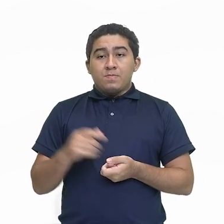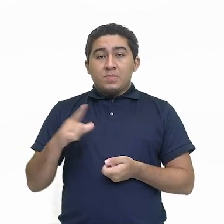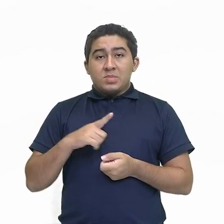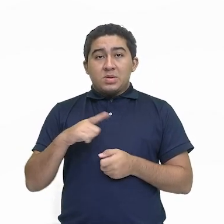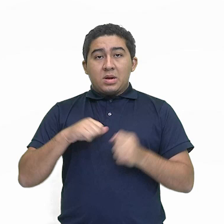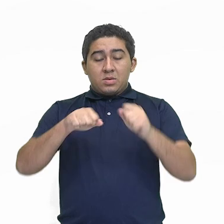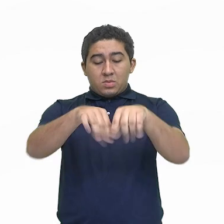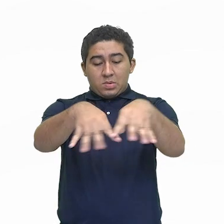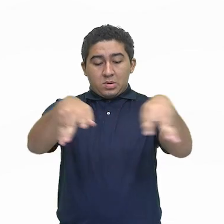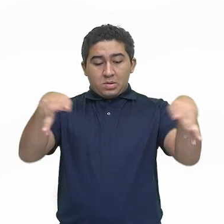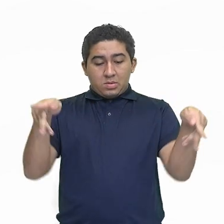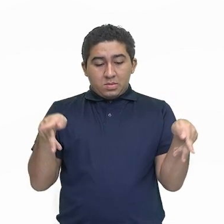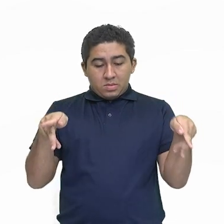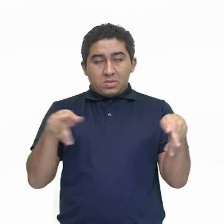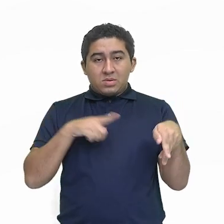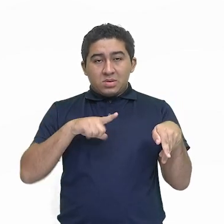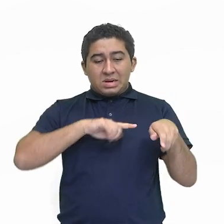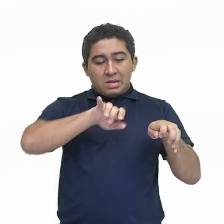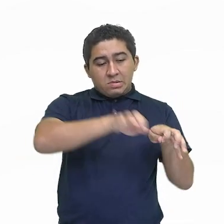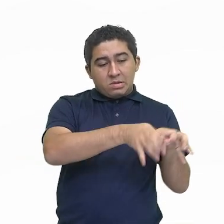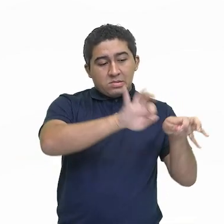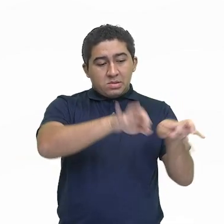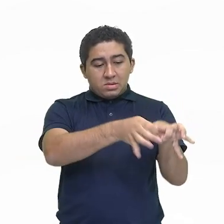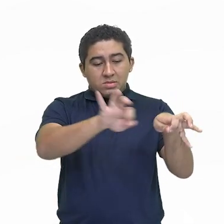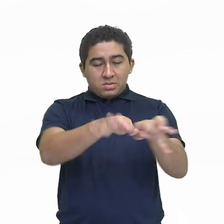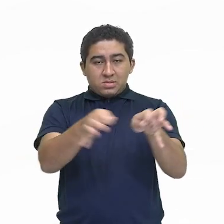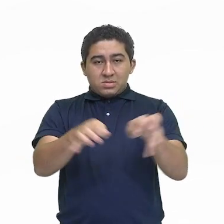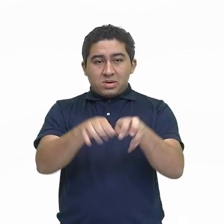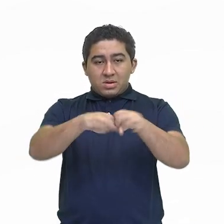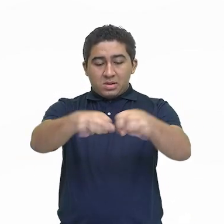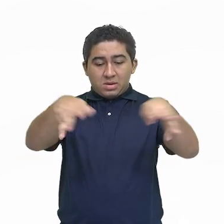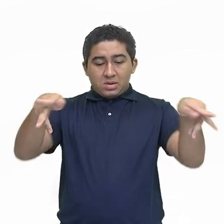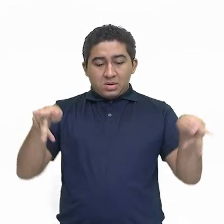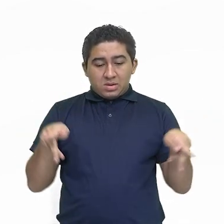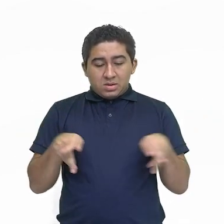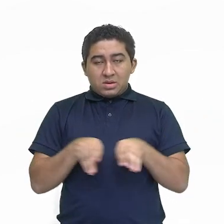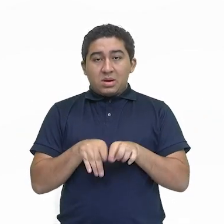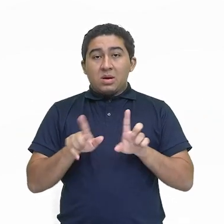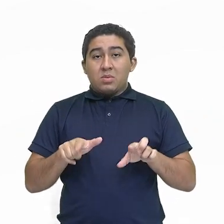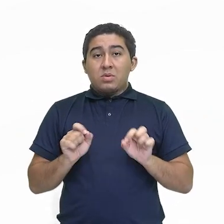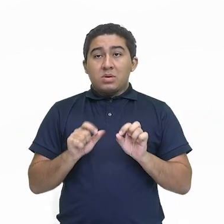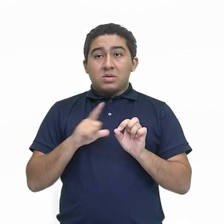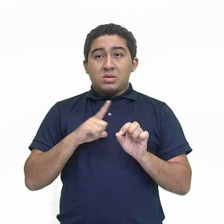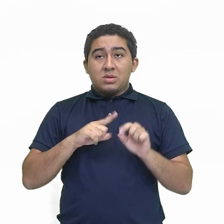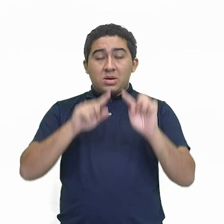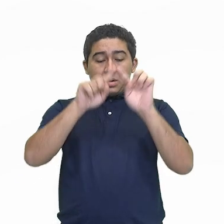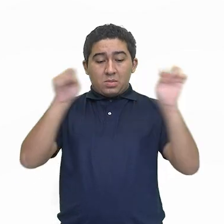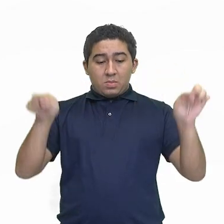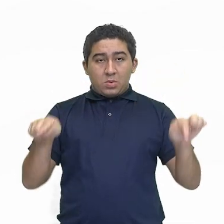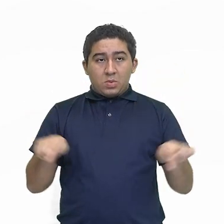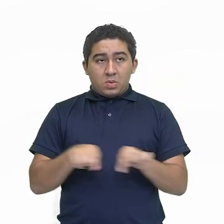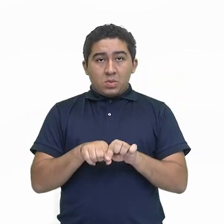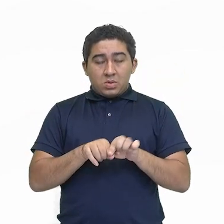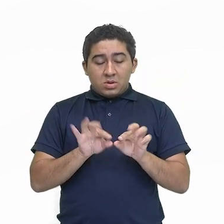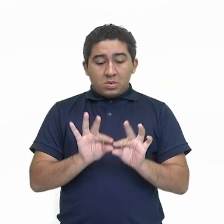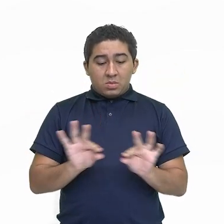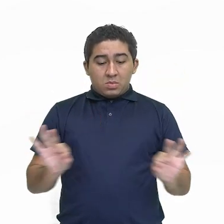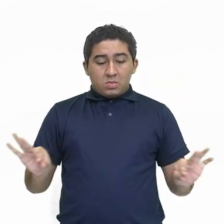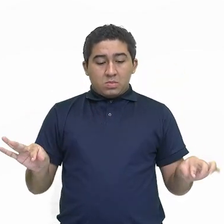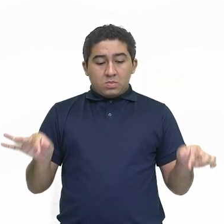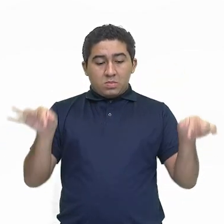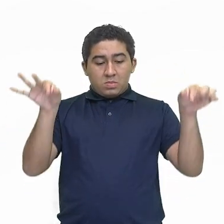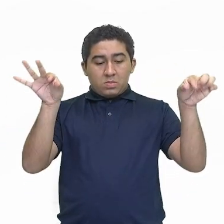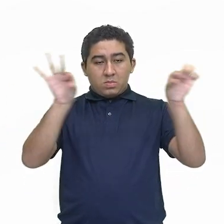aí ornamentado, como a renda virá justamente nas bordas dessa toalha, ela precisa